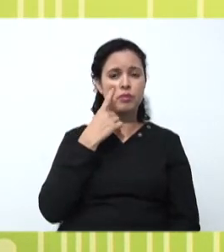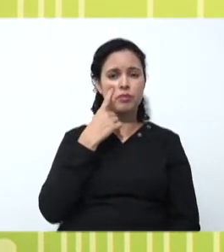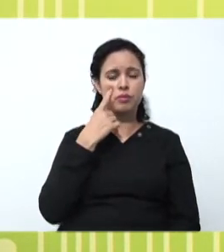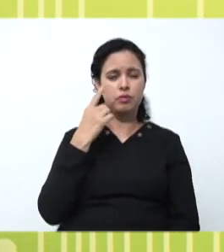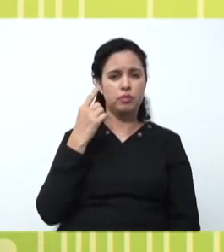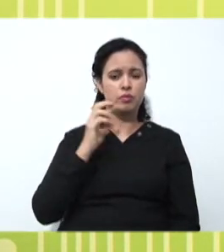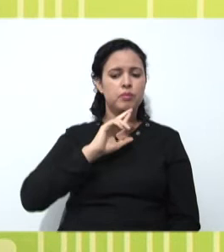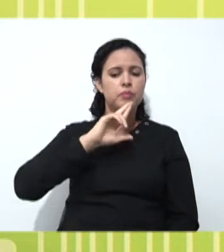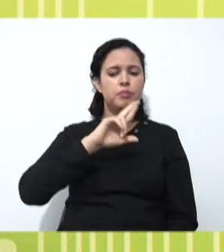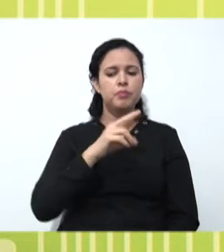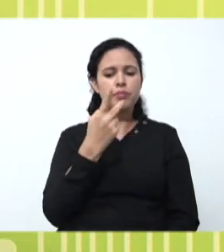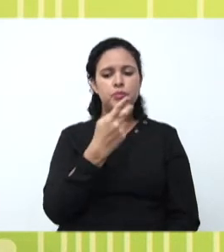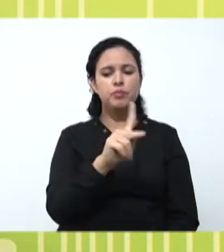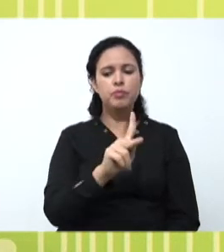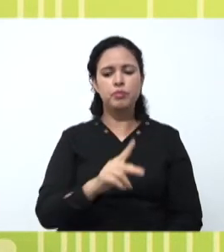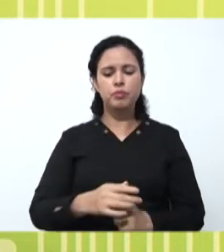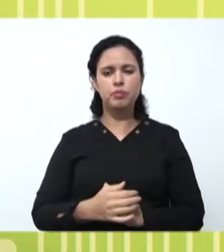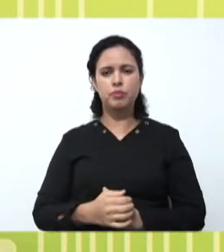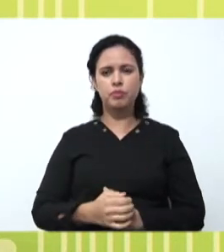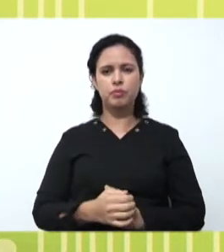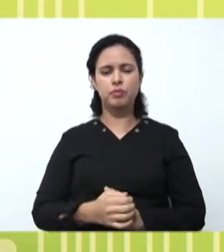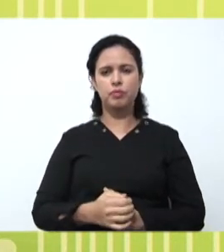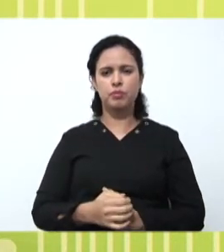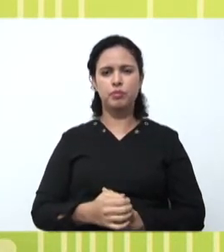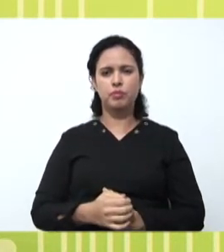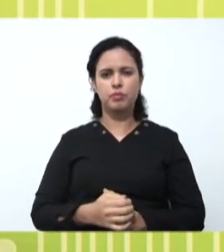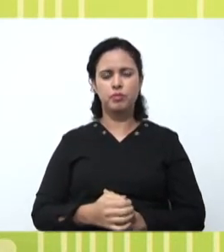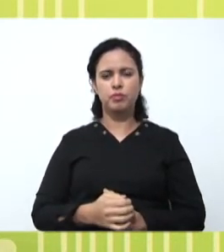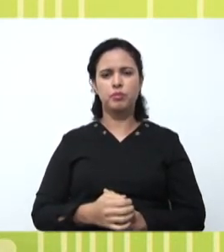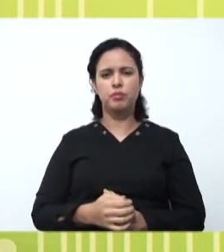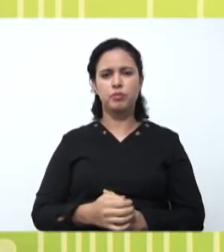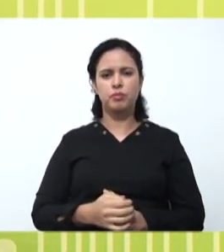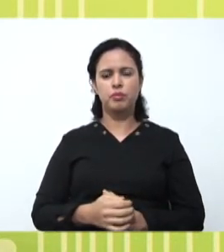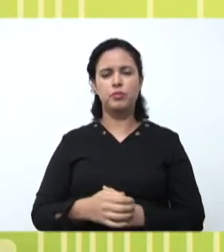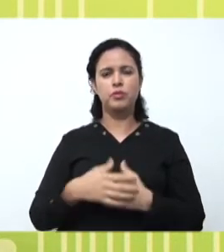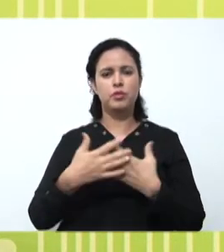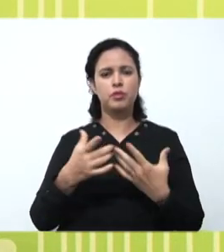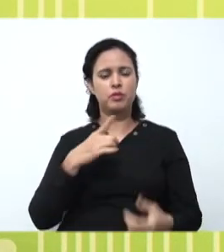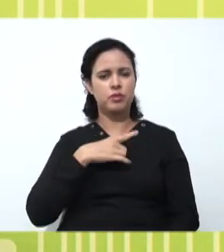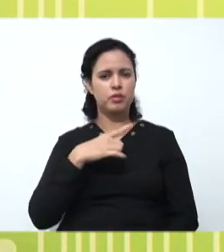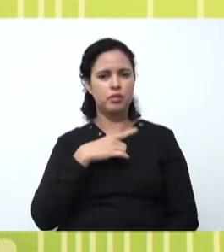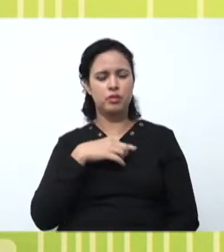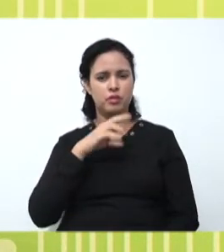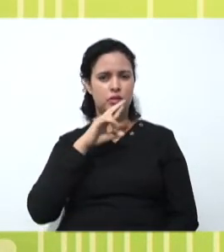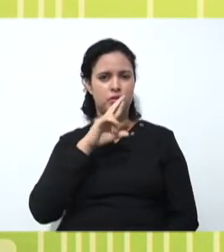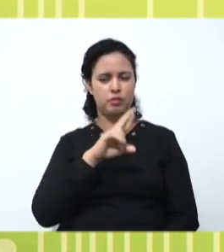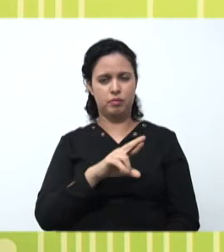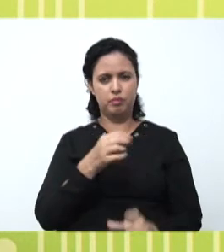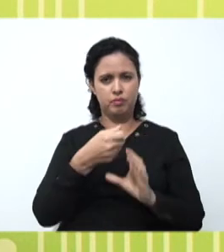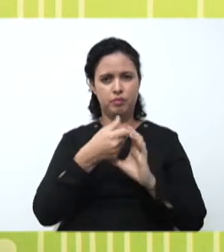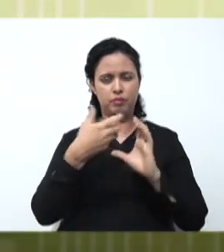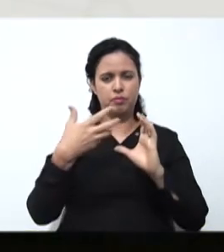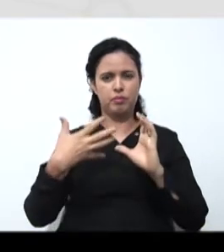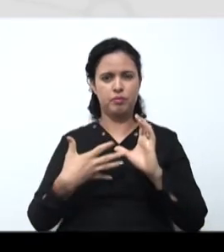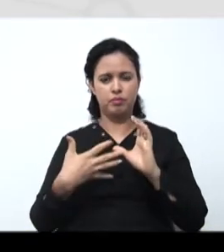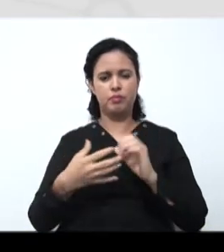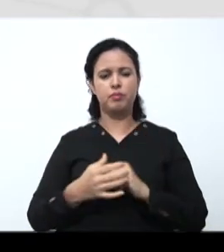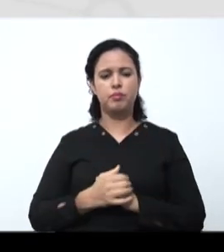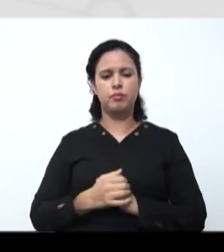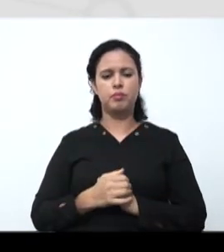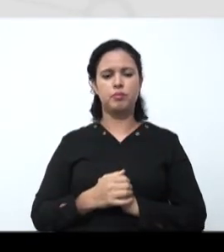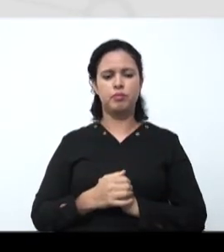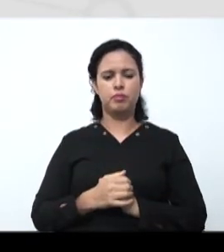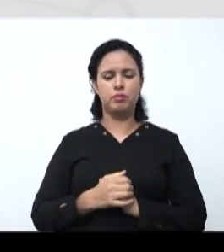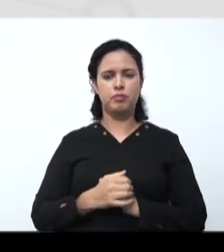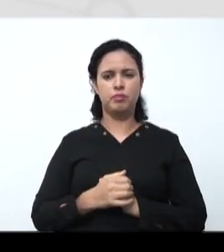bate com a sua resposta, se a gente também pensou na mesma resposta para caracterizar esse empreendedor, essa